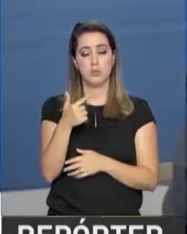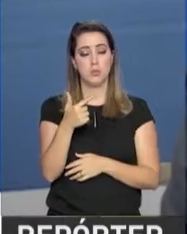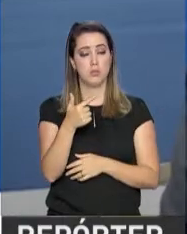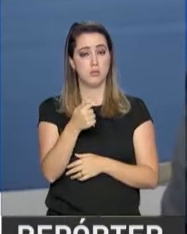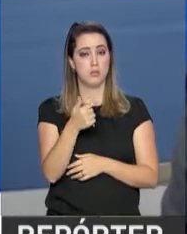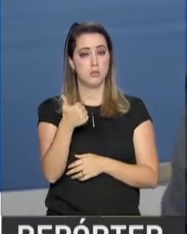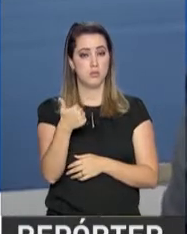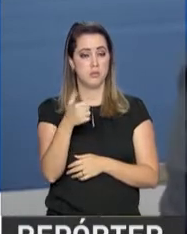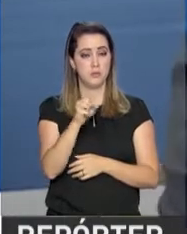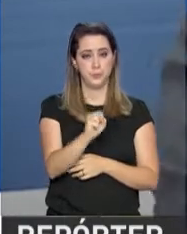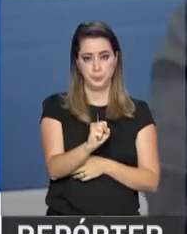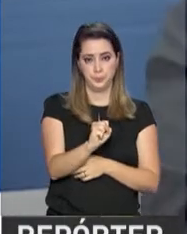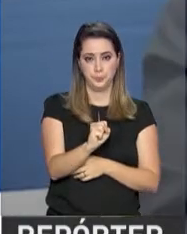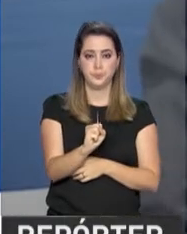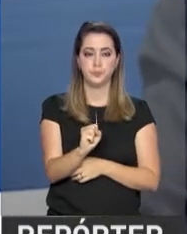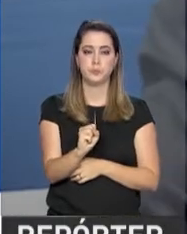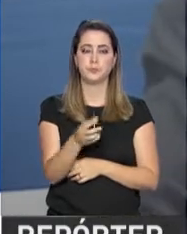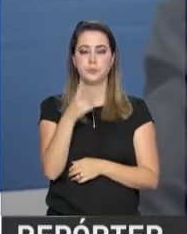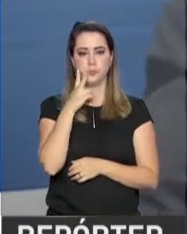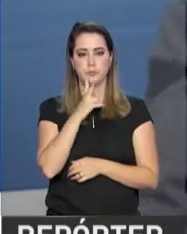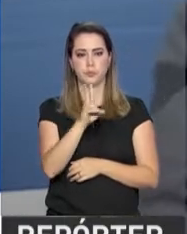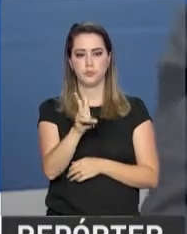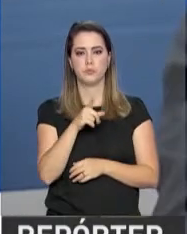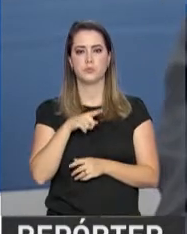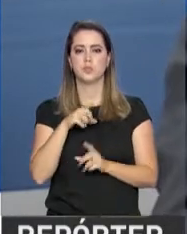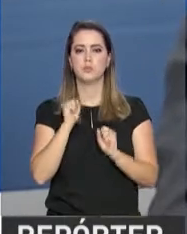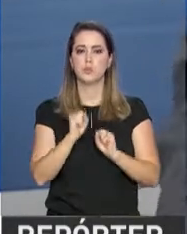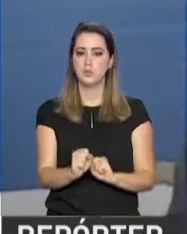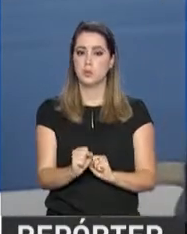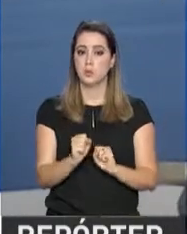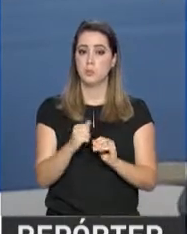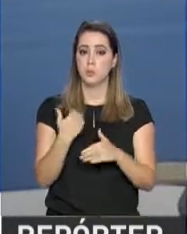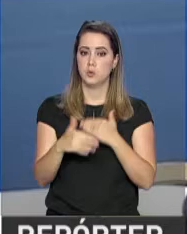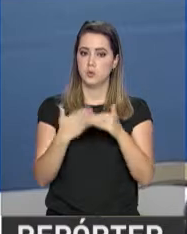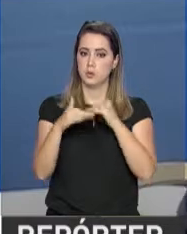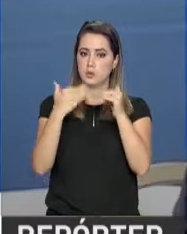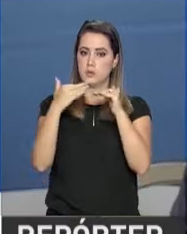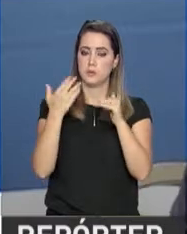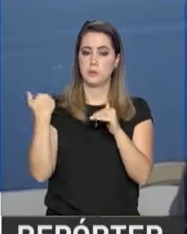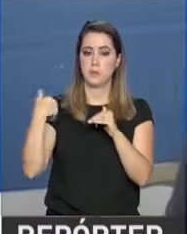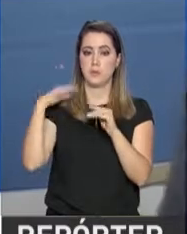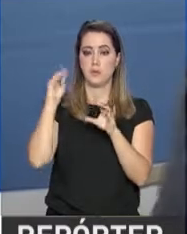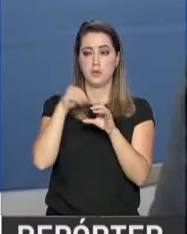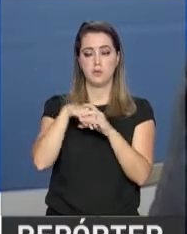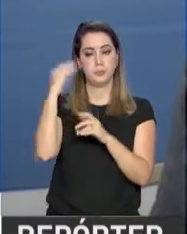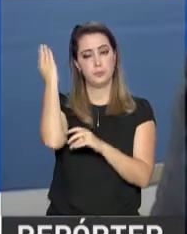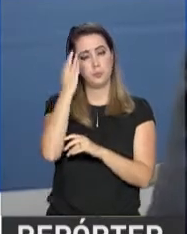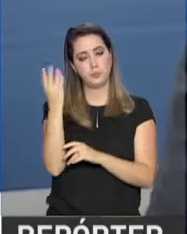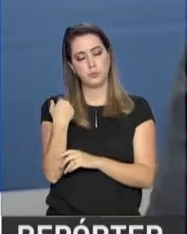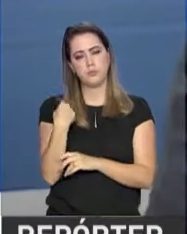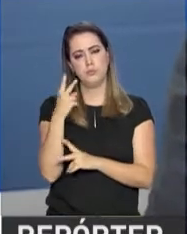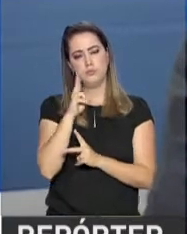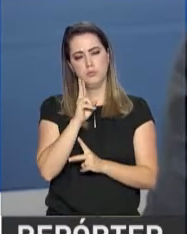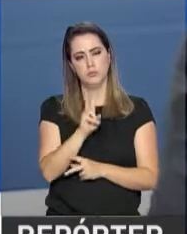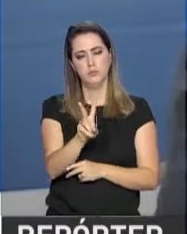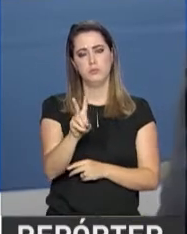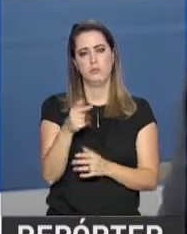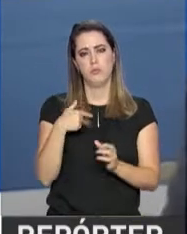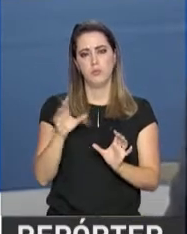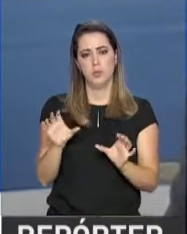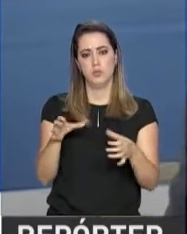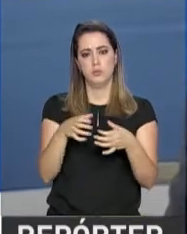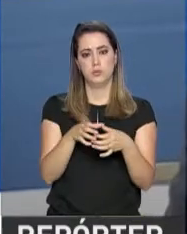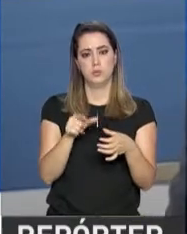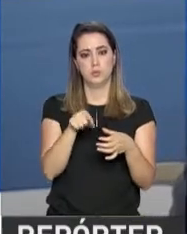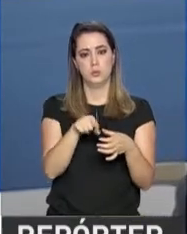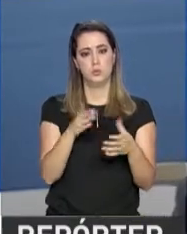718. Então, quando a gente olha que ainda tem espaço importante para o crescimento interno, a gente olha que a associação